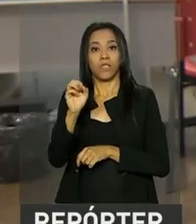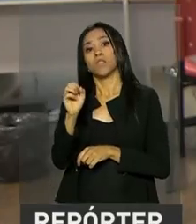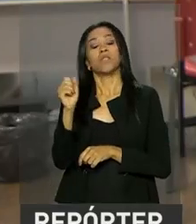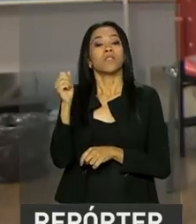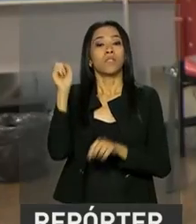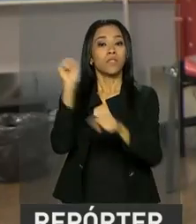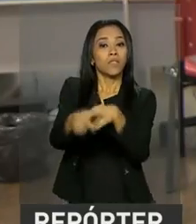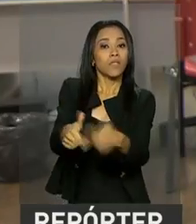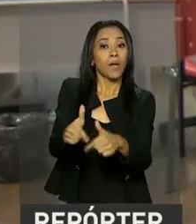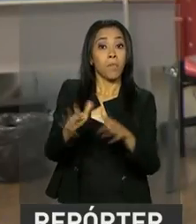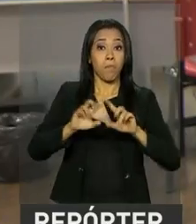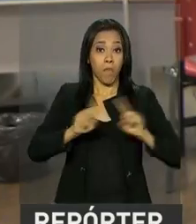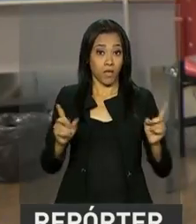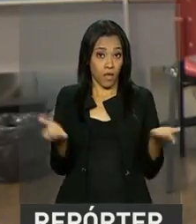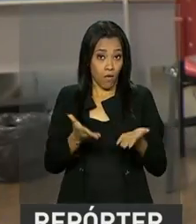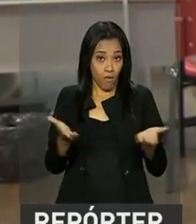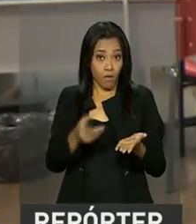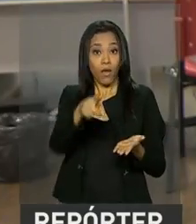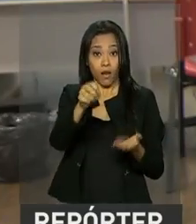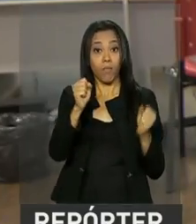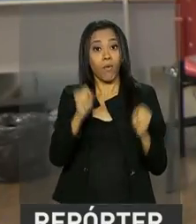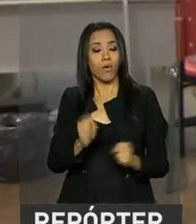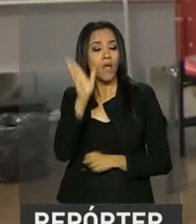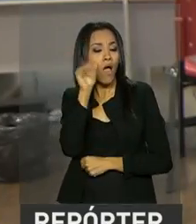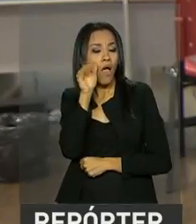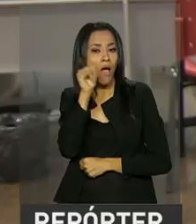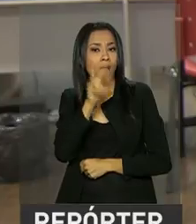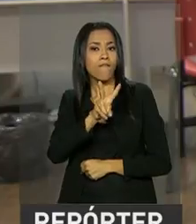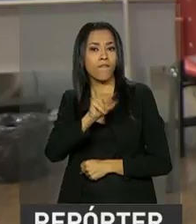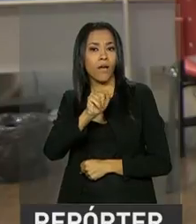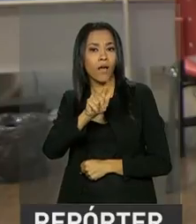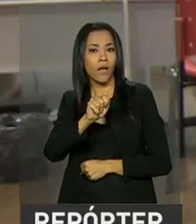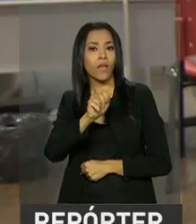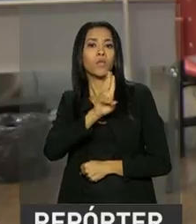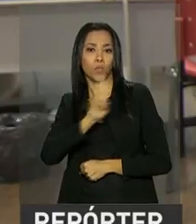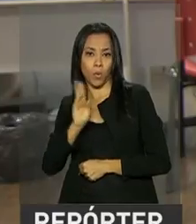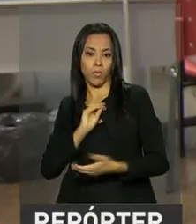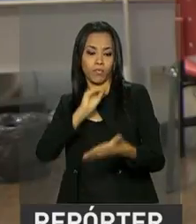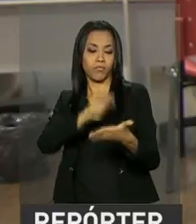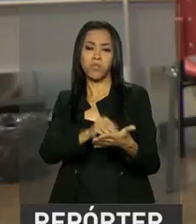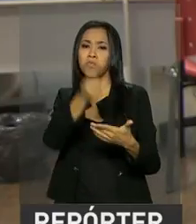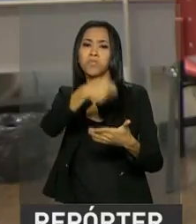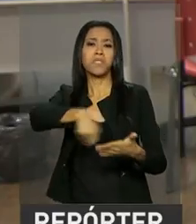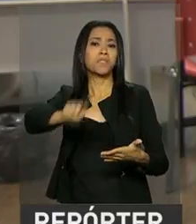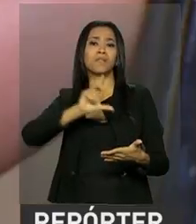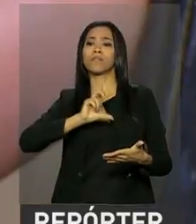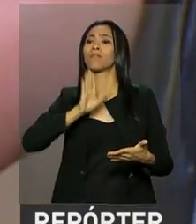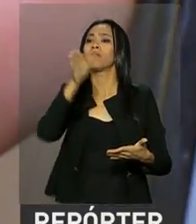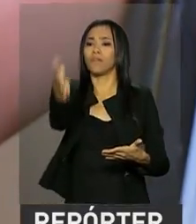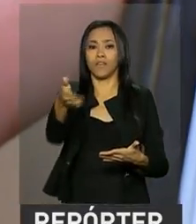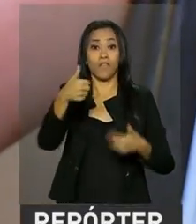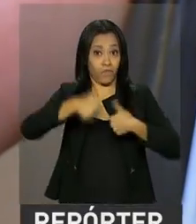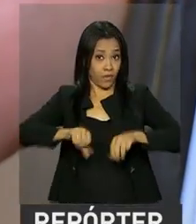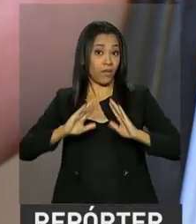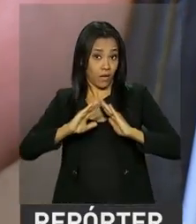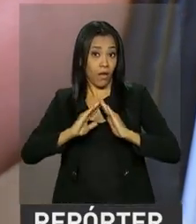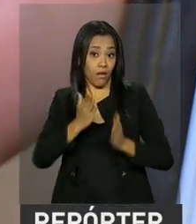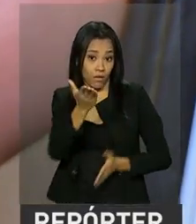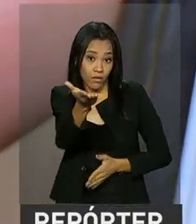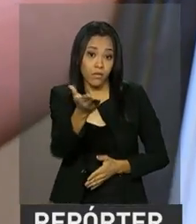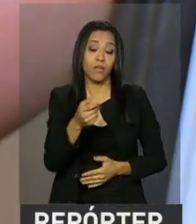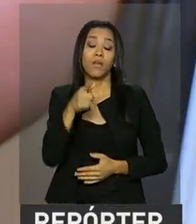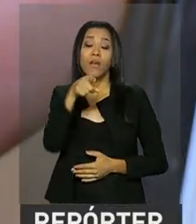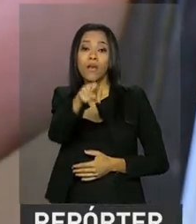mas a partir de agora ela vai poder acompanhar as vagas de se candidatar a uma delas sem sair de casa ele mude mais o